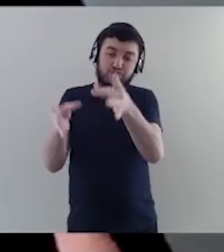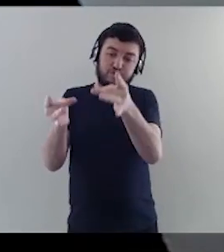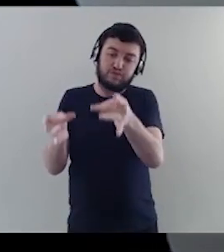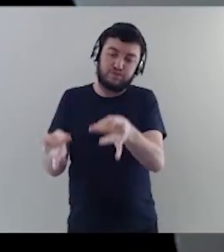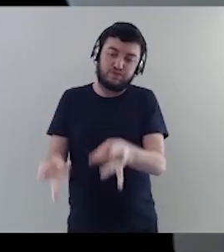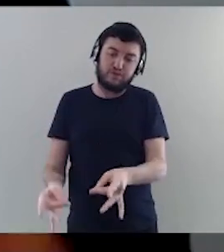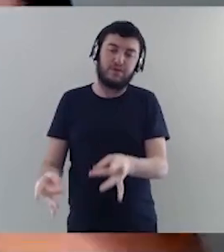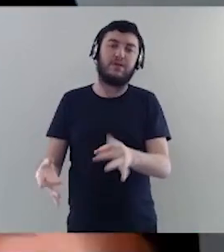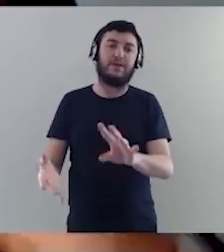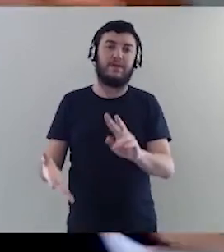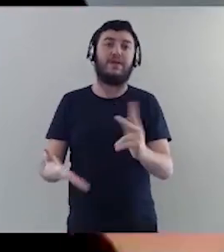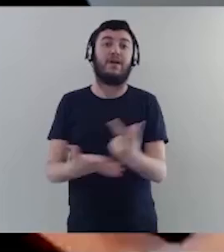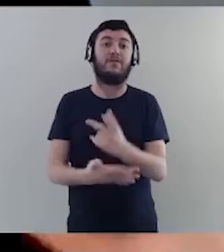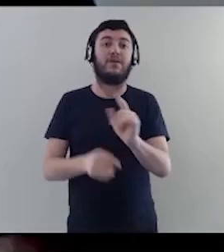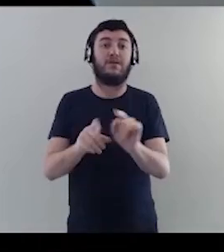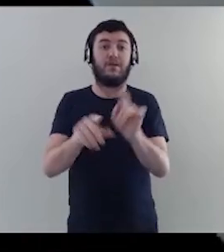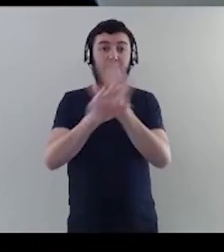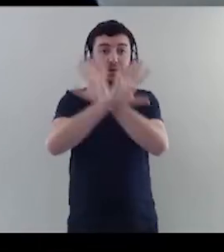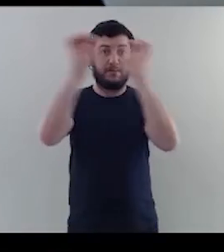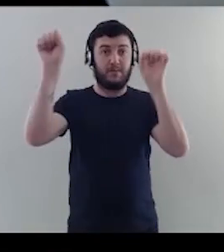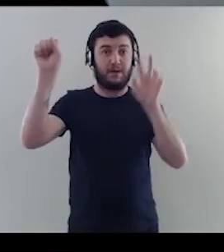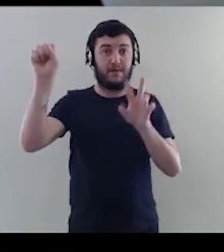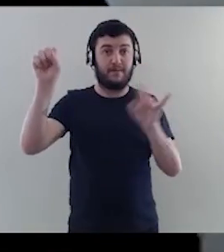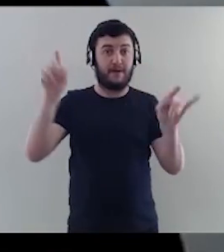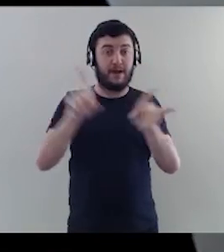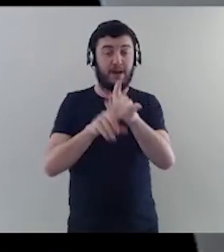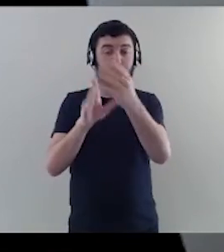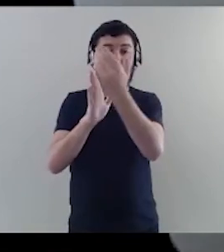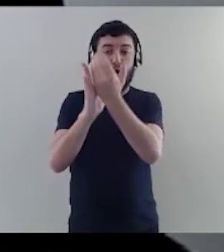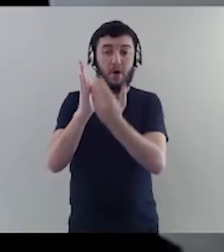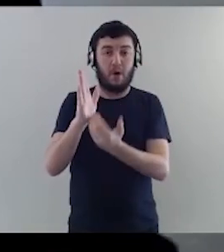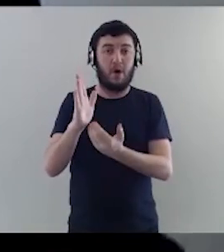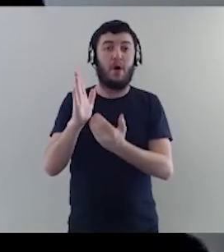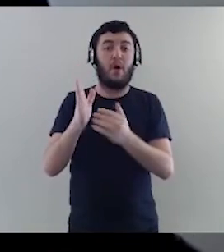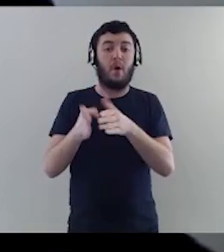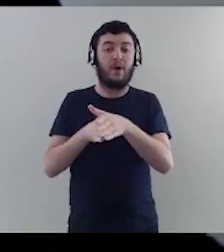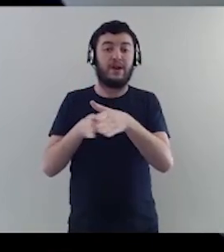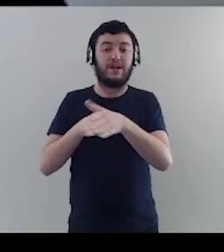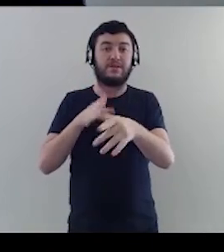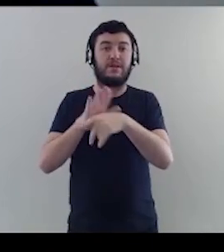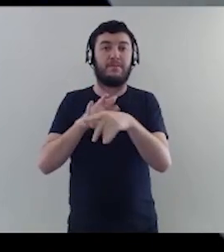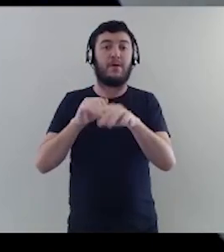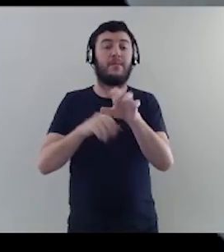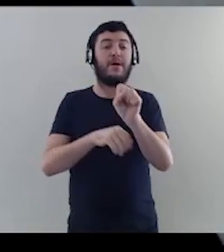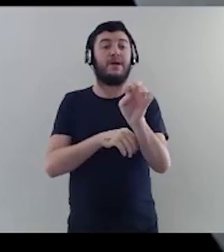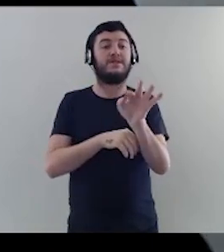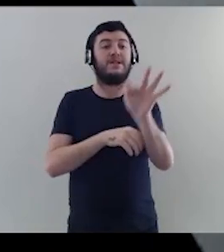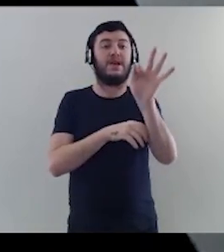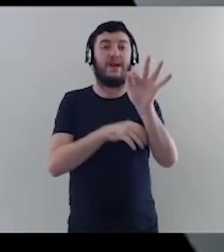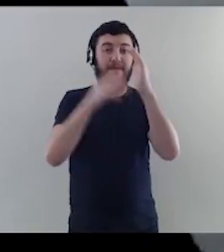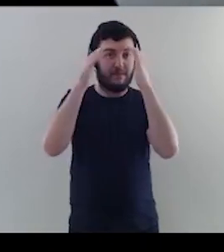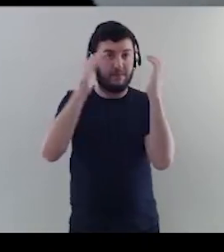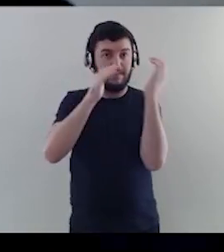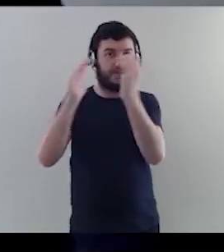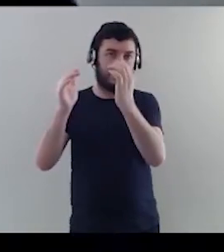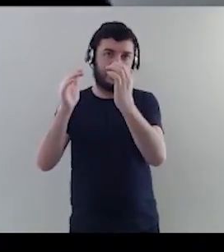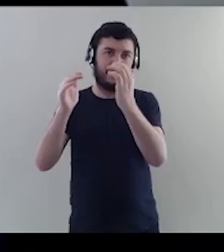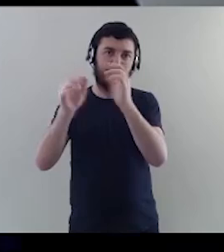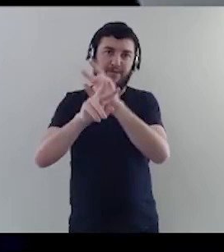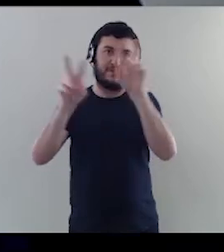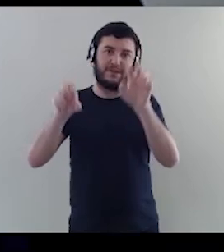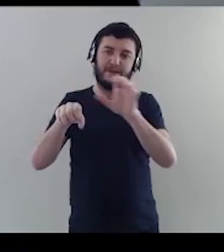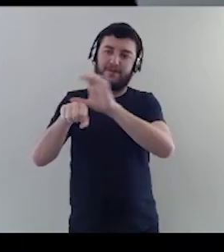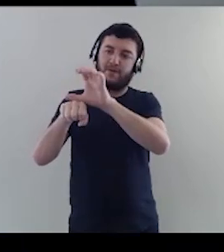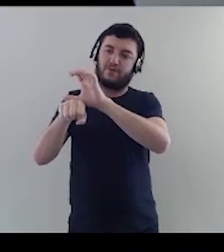tribunais comuns seguirem as orientações do Supremo Tribunal Federal em questões de constitucionalidade. A esta